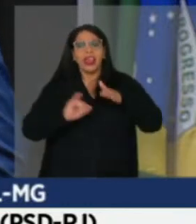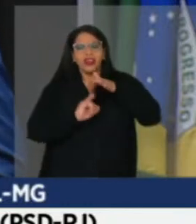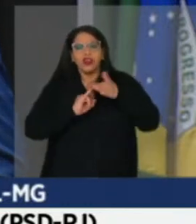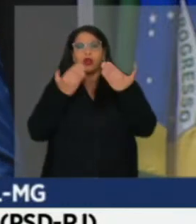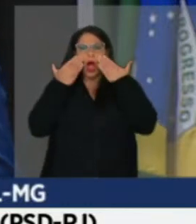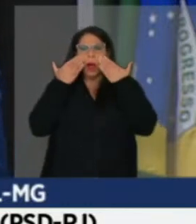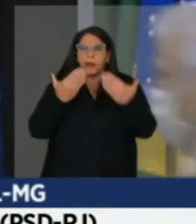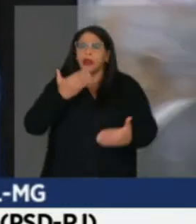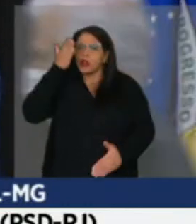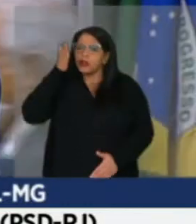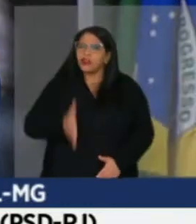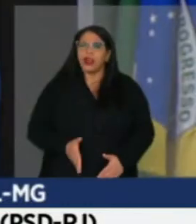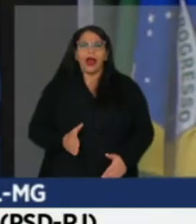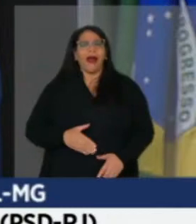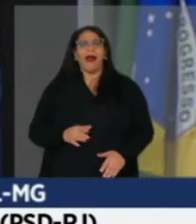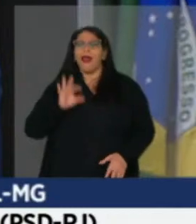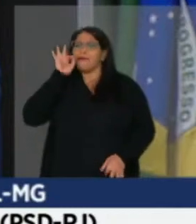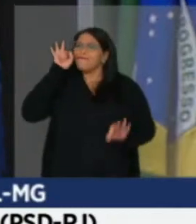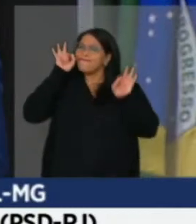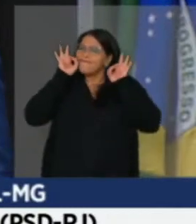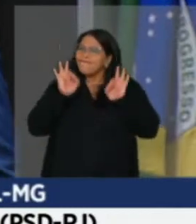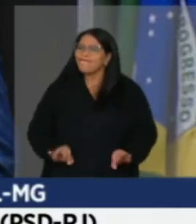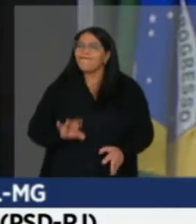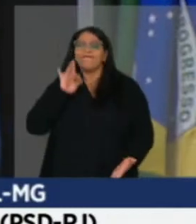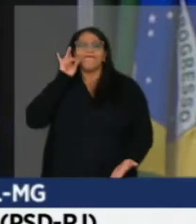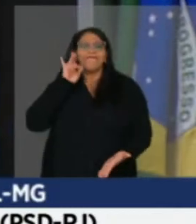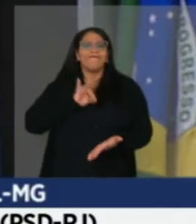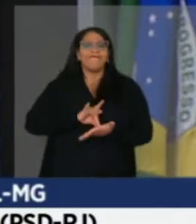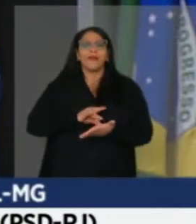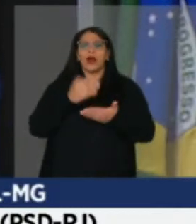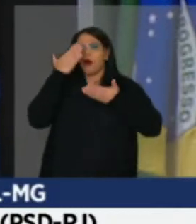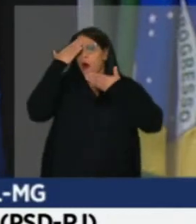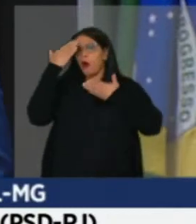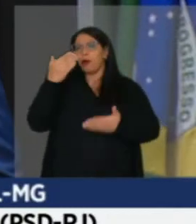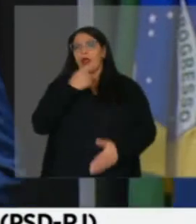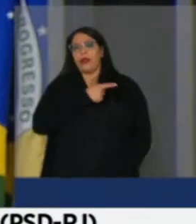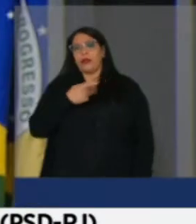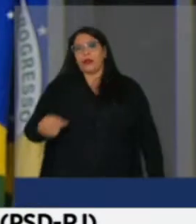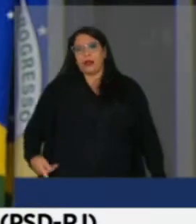apresentaram são inequívocas. Muito obrigado, senhor presidente.